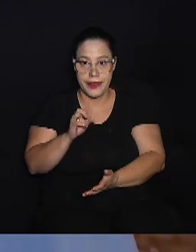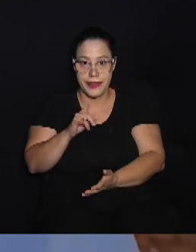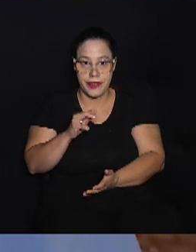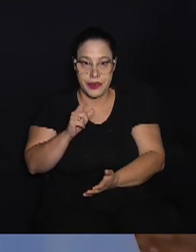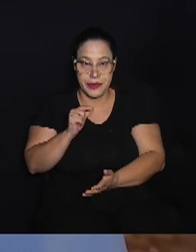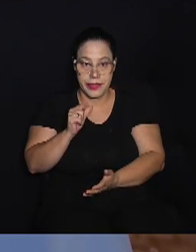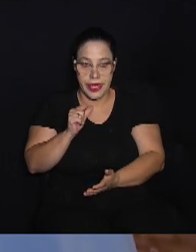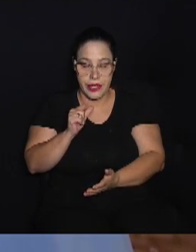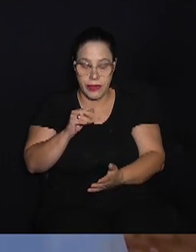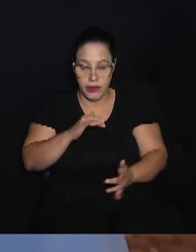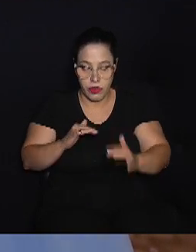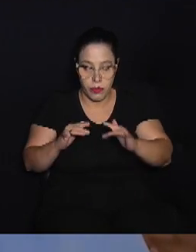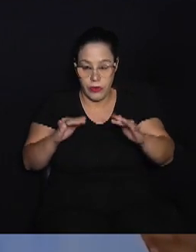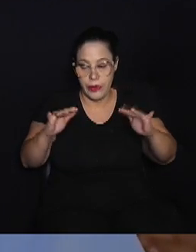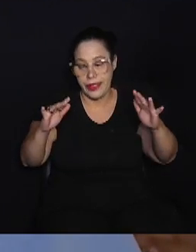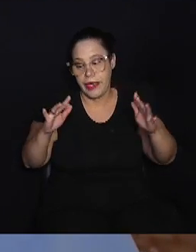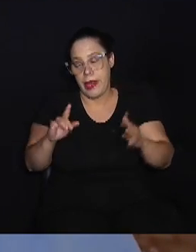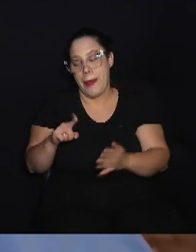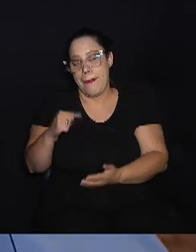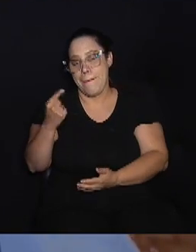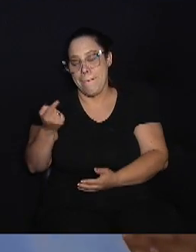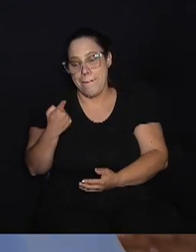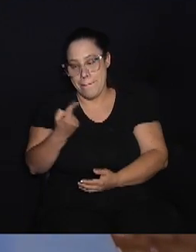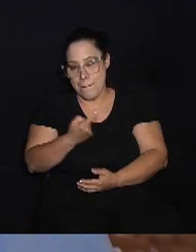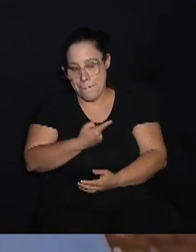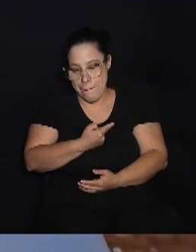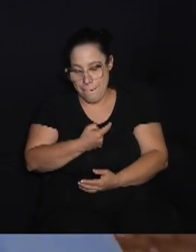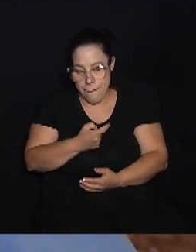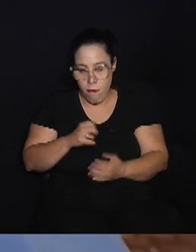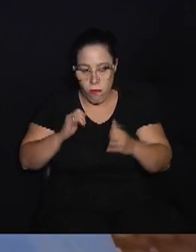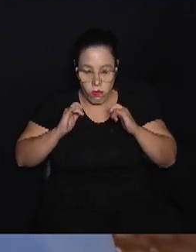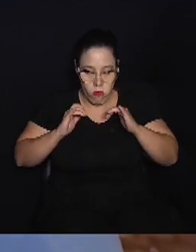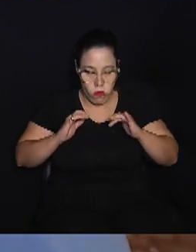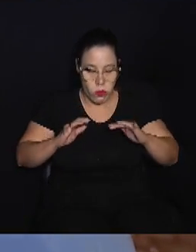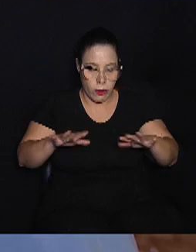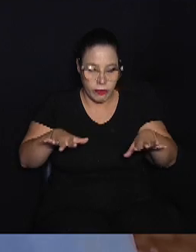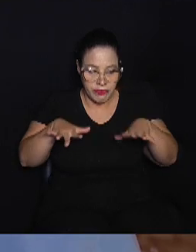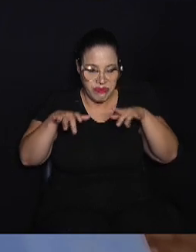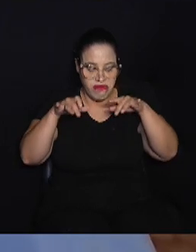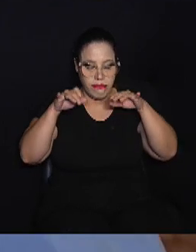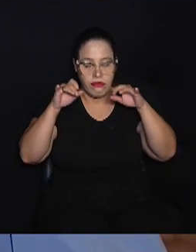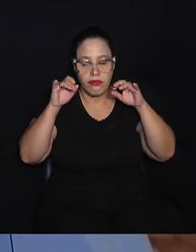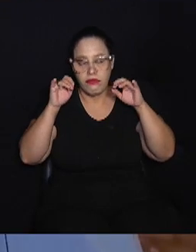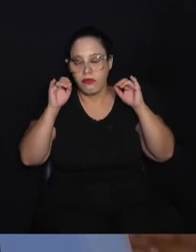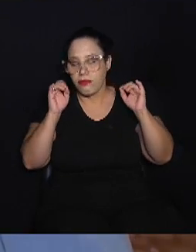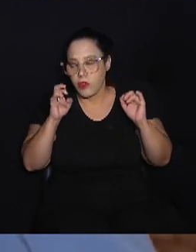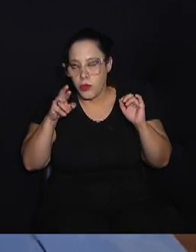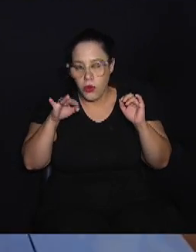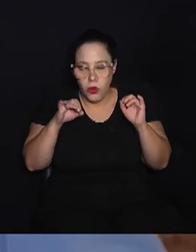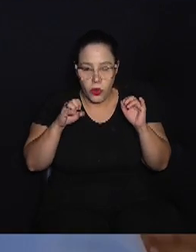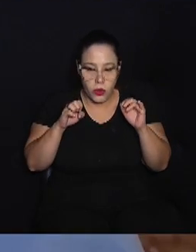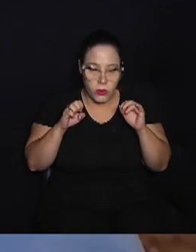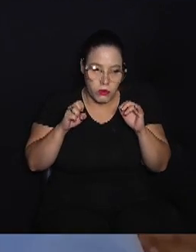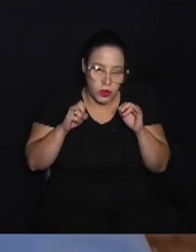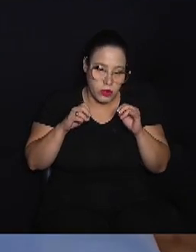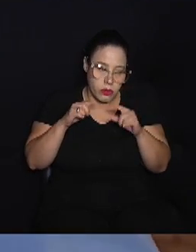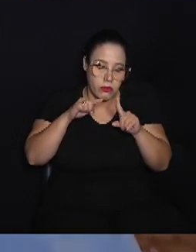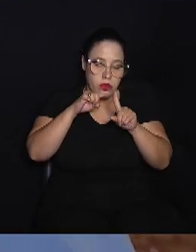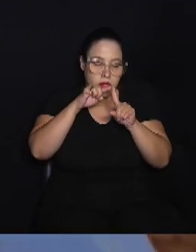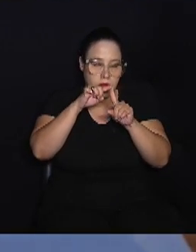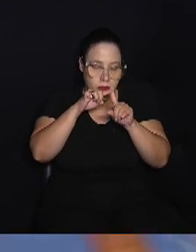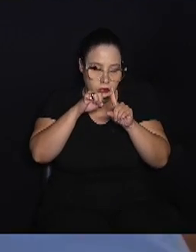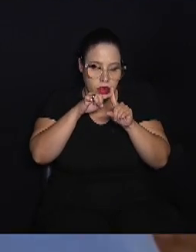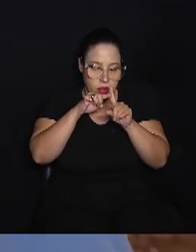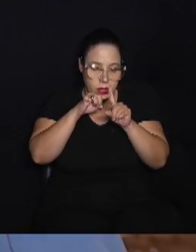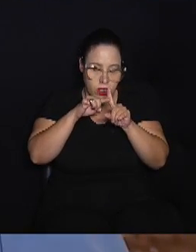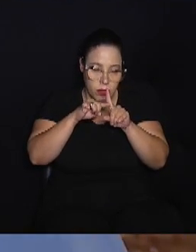evaporar. E aí nessa evaporação o ar fica mais úmido. Então ele fica com uma temperatura mais baixa, né,